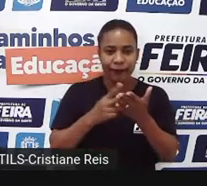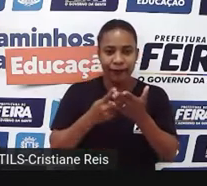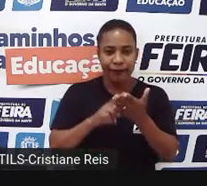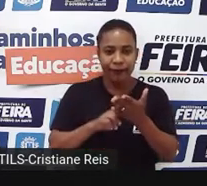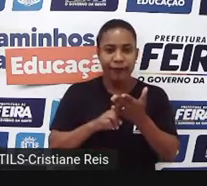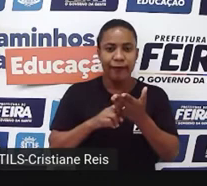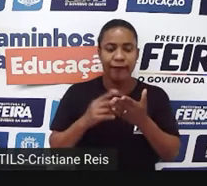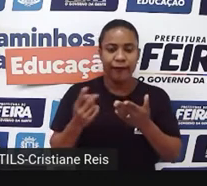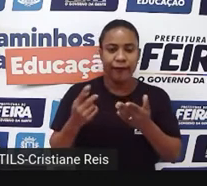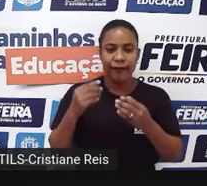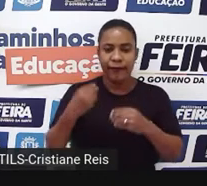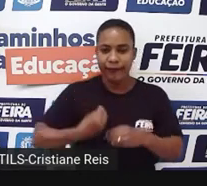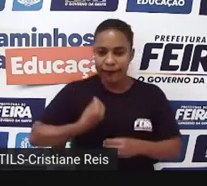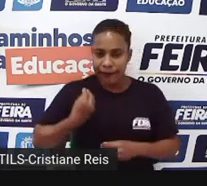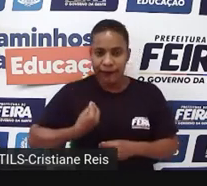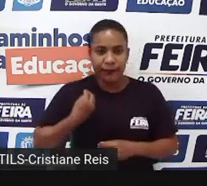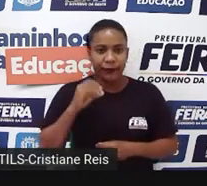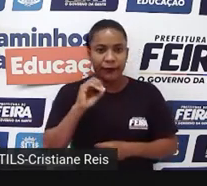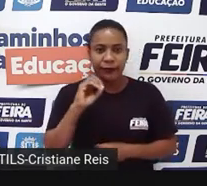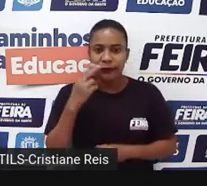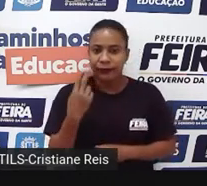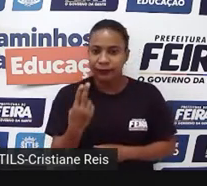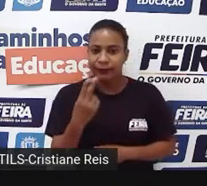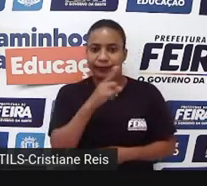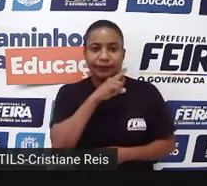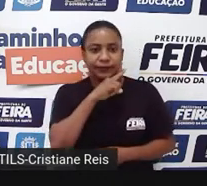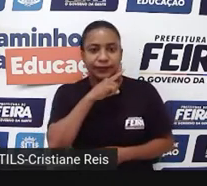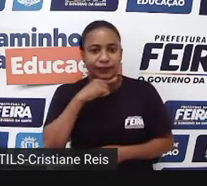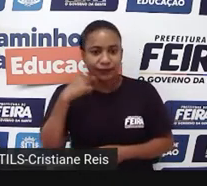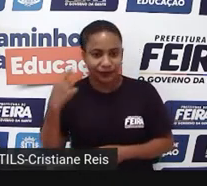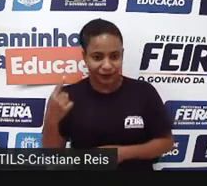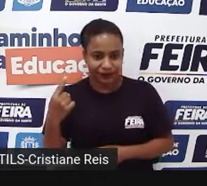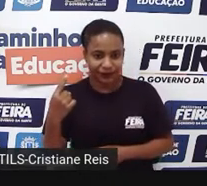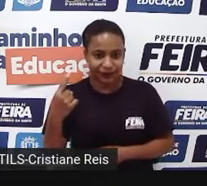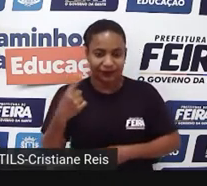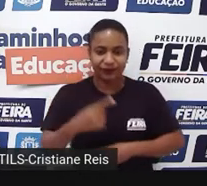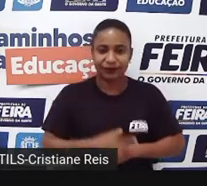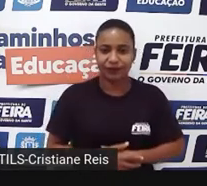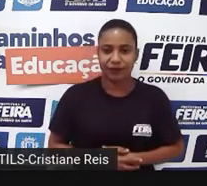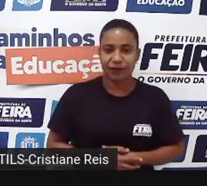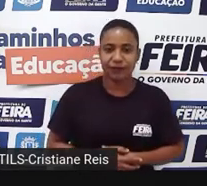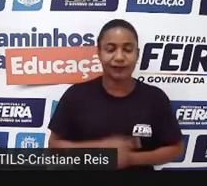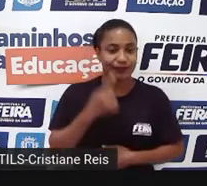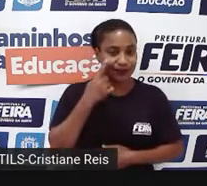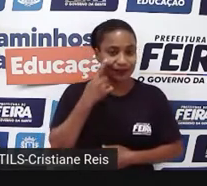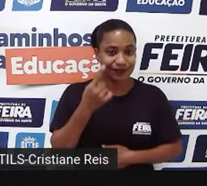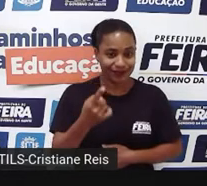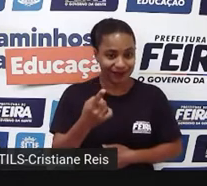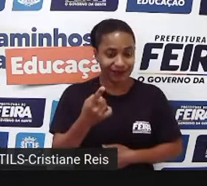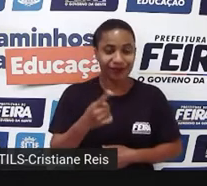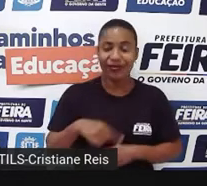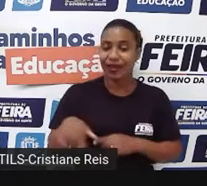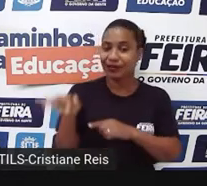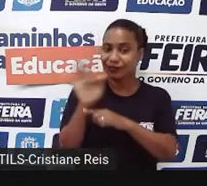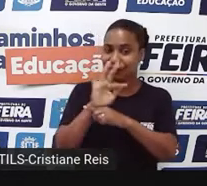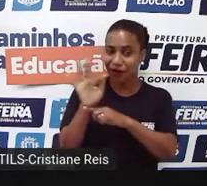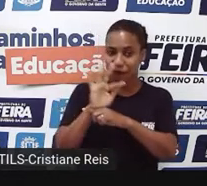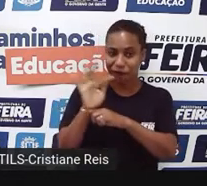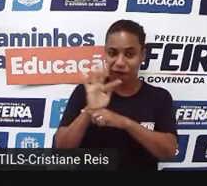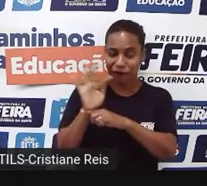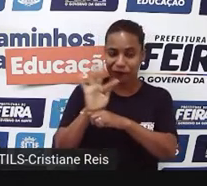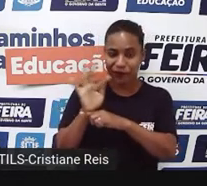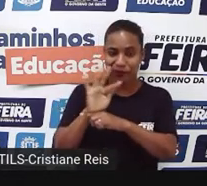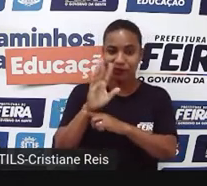morte. It is British Fantasy Romance Film. Então, é um filme britânico de fantasia